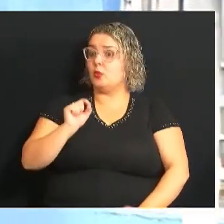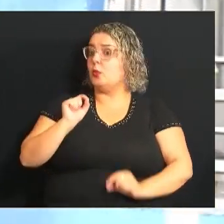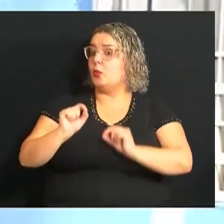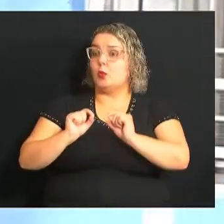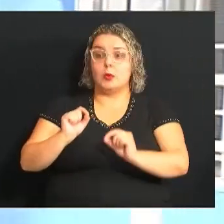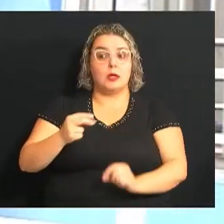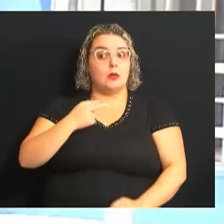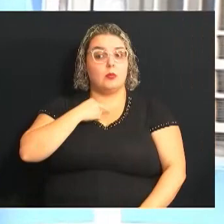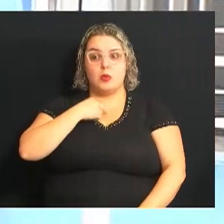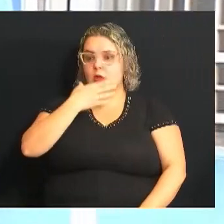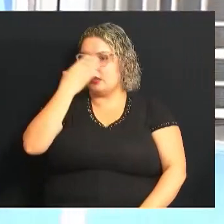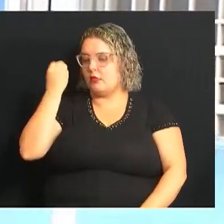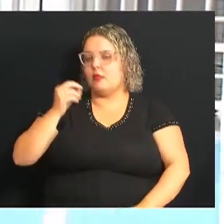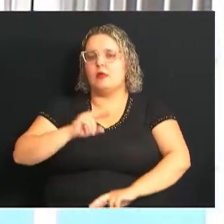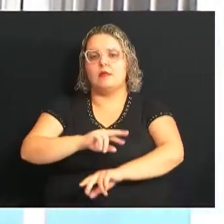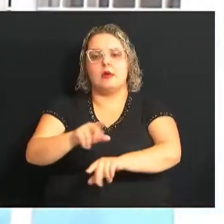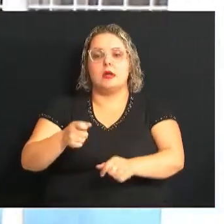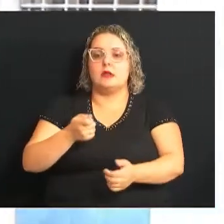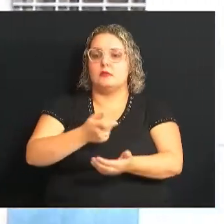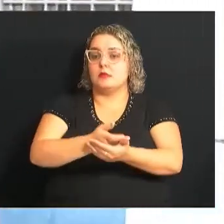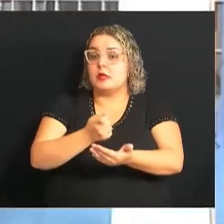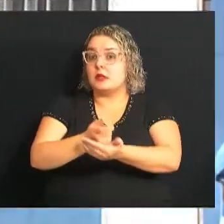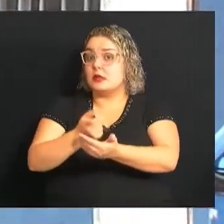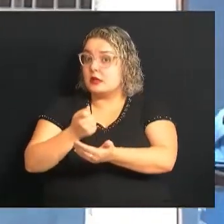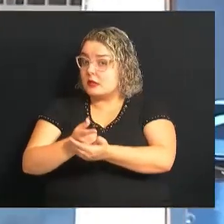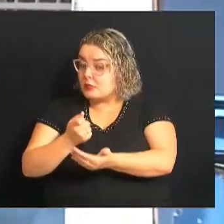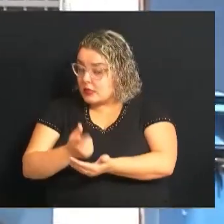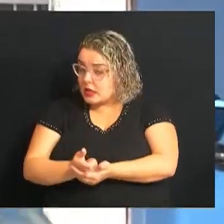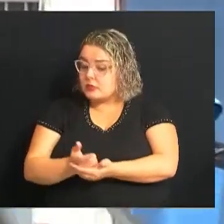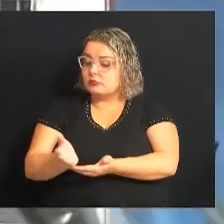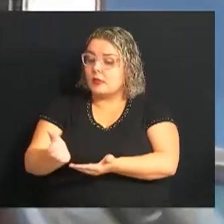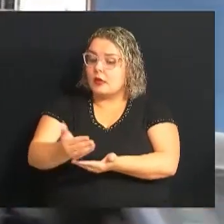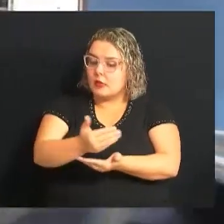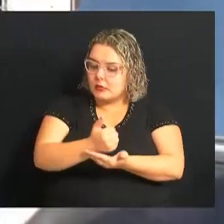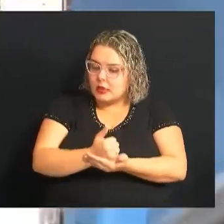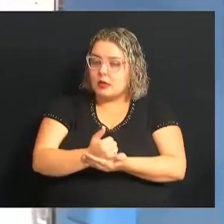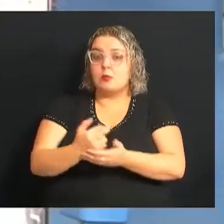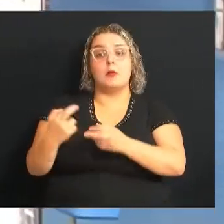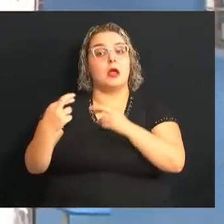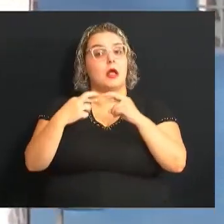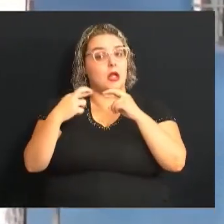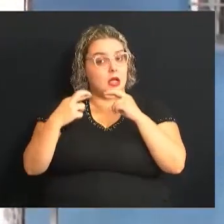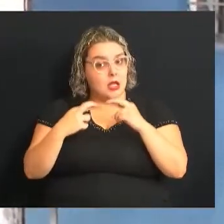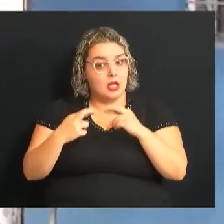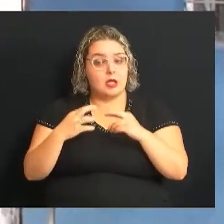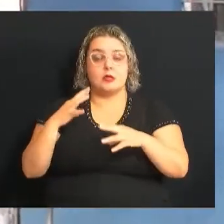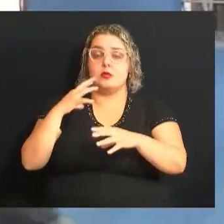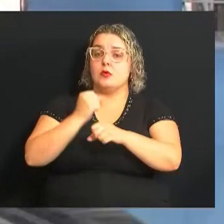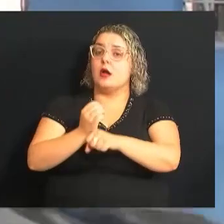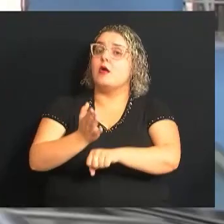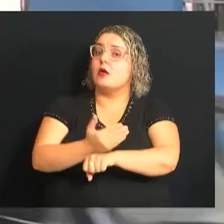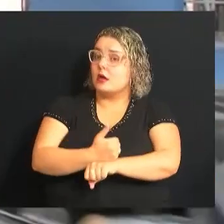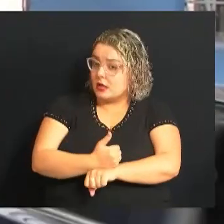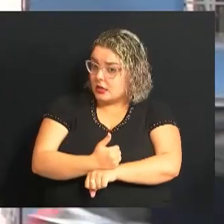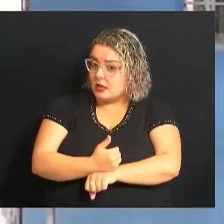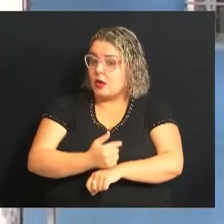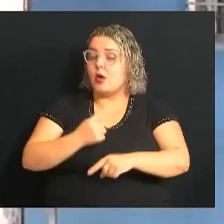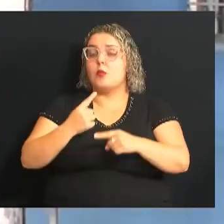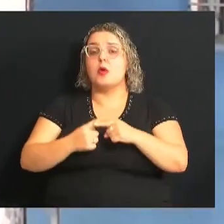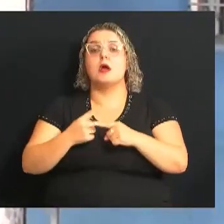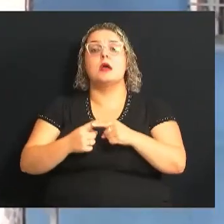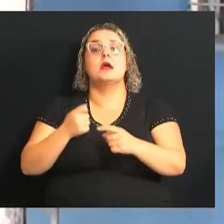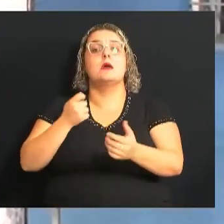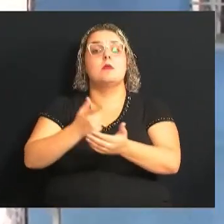muitas dessas contribuições, né, tem que ser feita uma análise minuciosa e um cálculo anterior, porque se essas contribuições